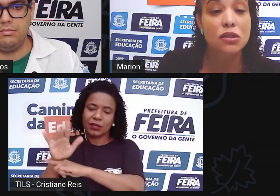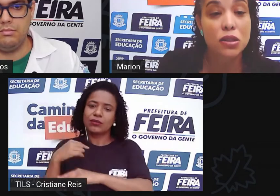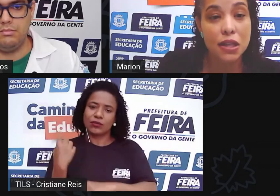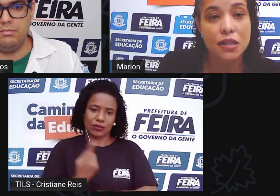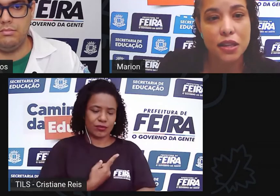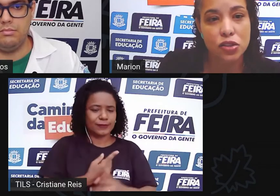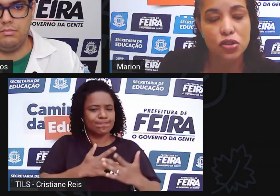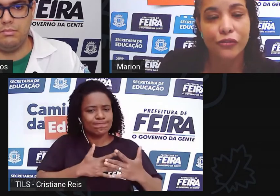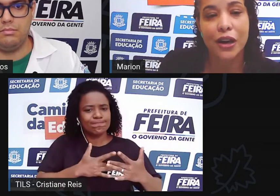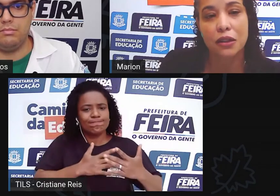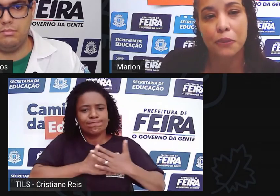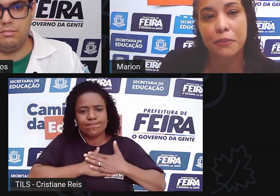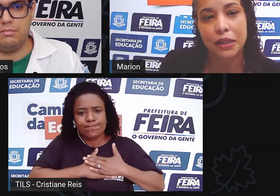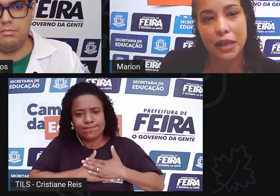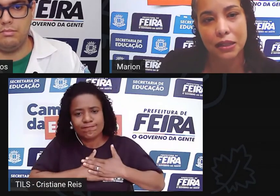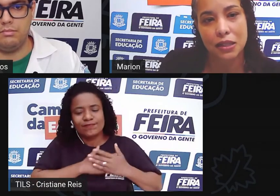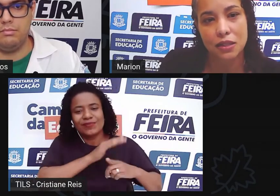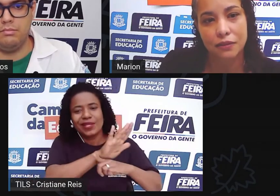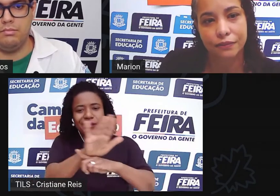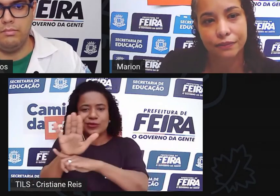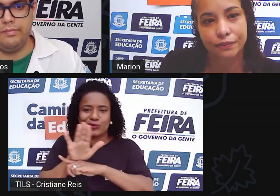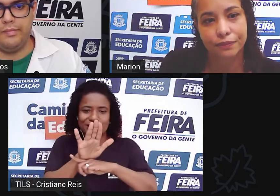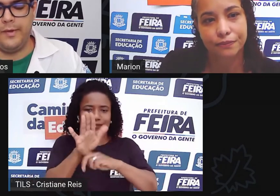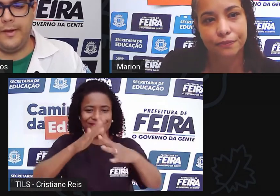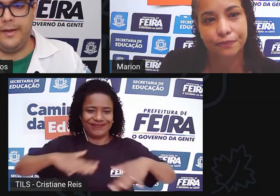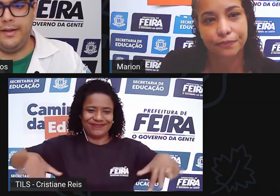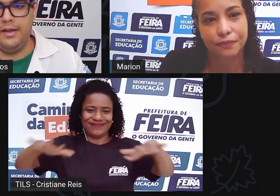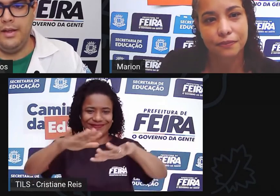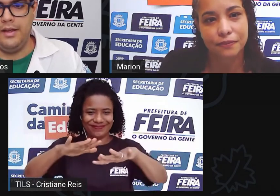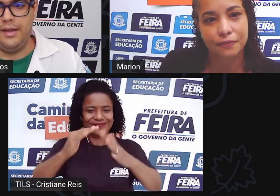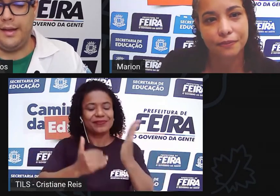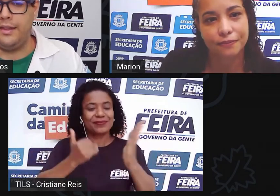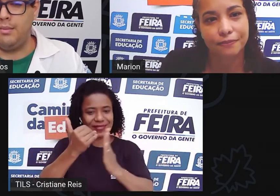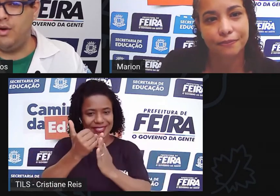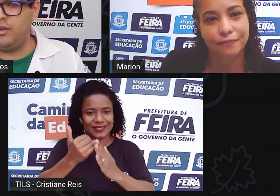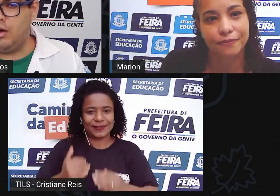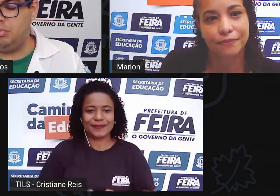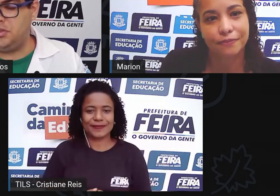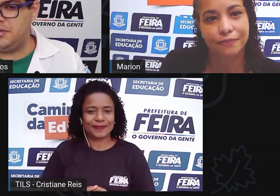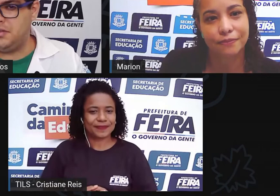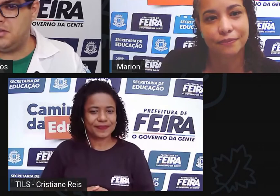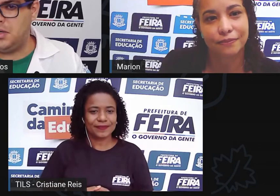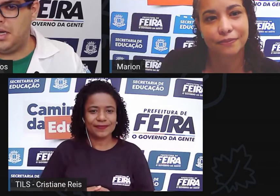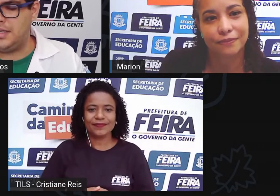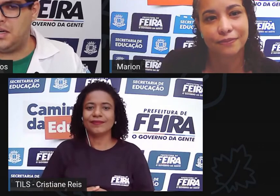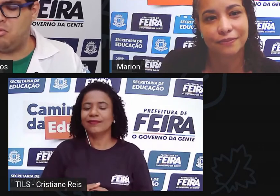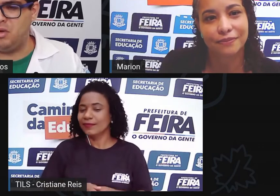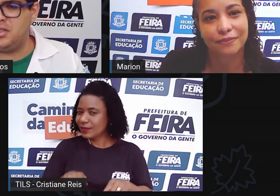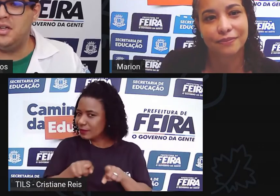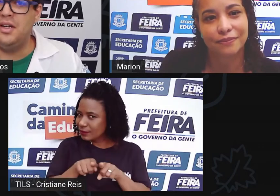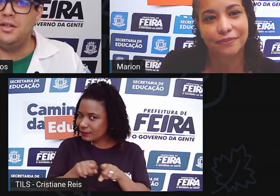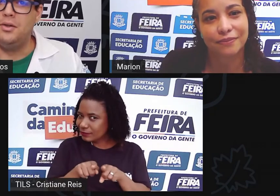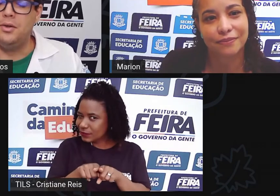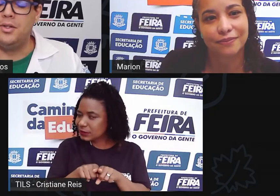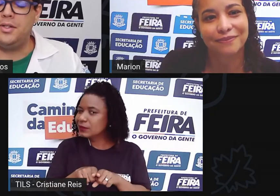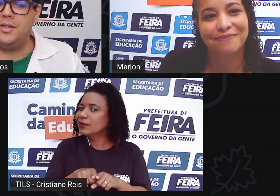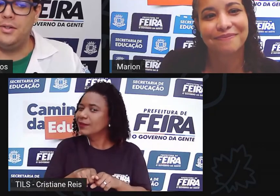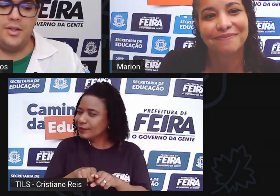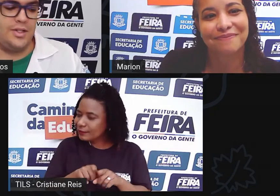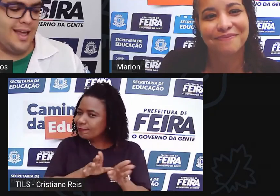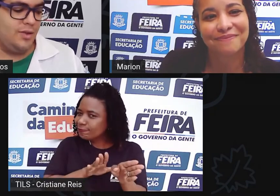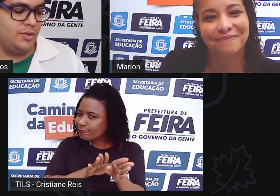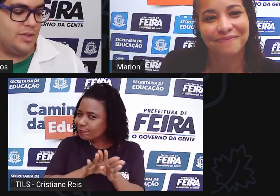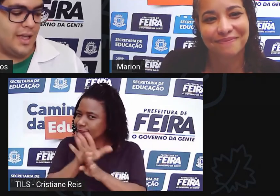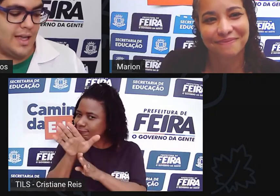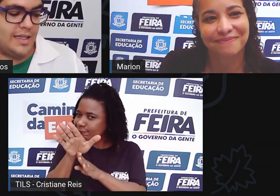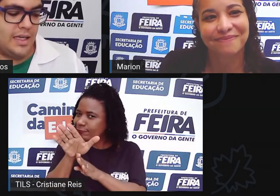que essas ações elas sejam de fato implementadas. E aqui também eu vou dar um puxãozinho de orelha, será que eu posso? Nos